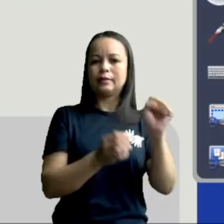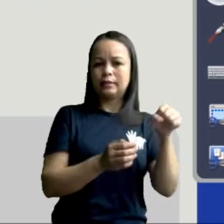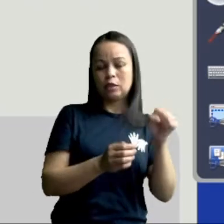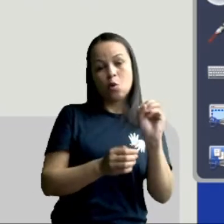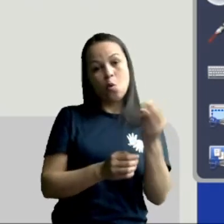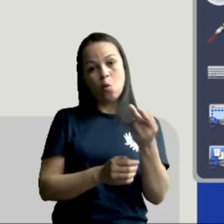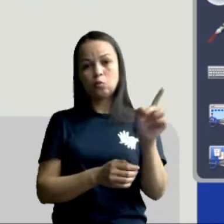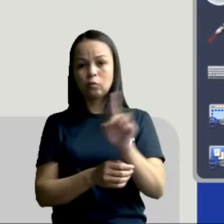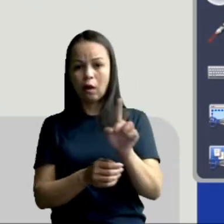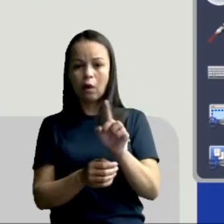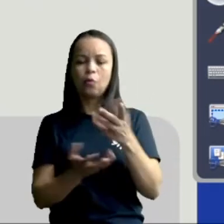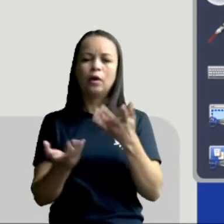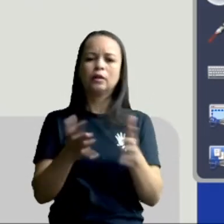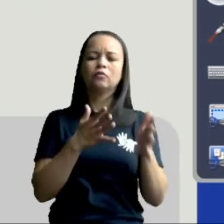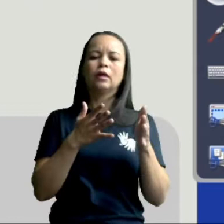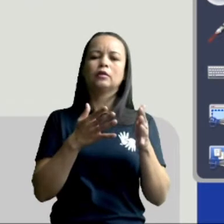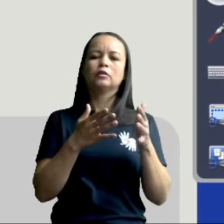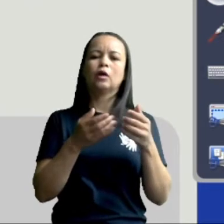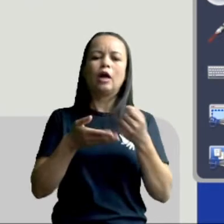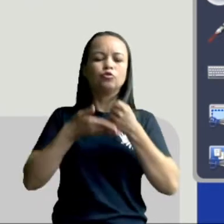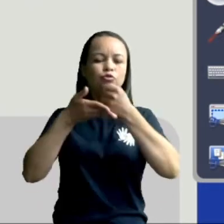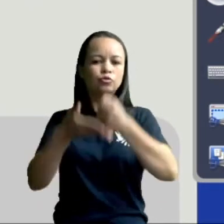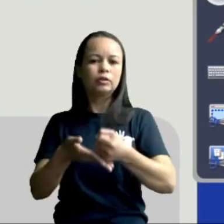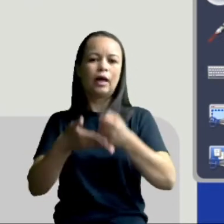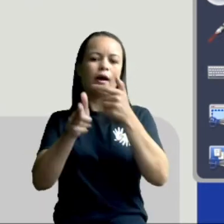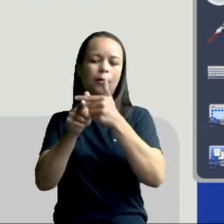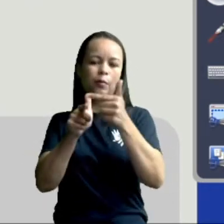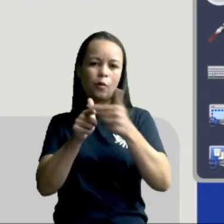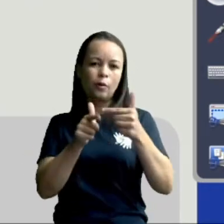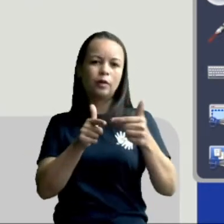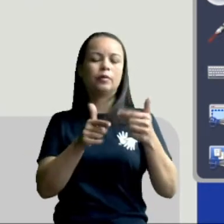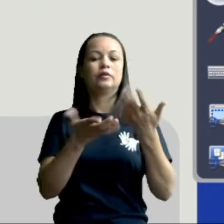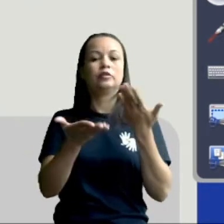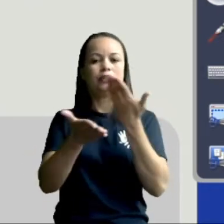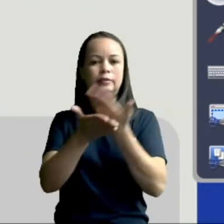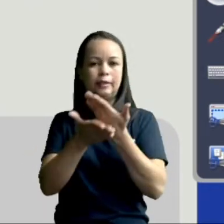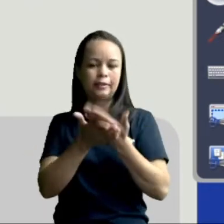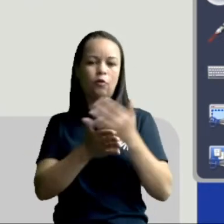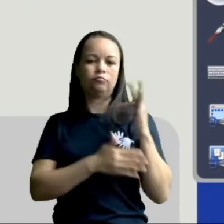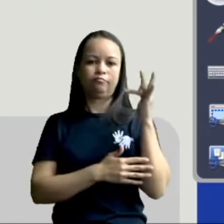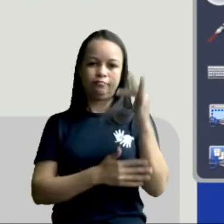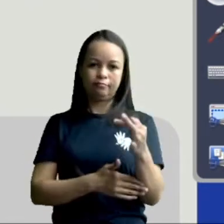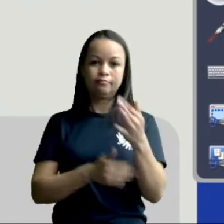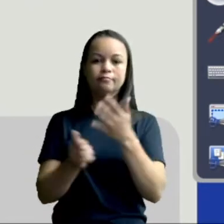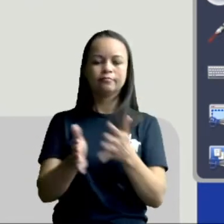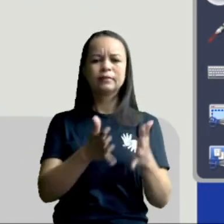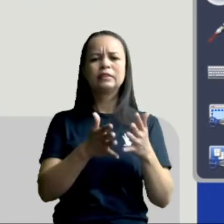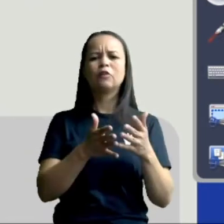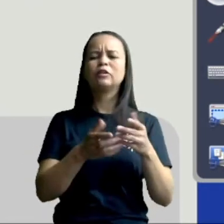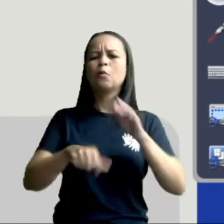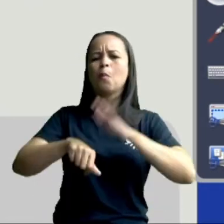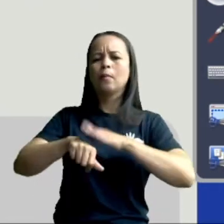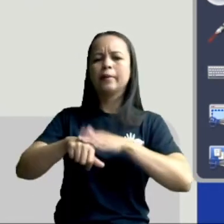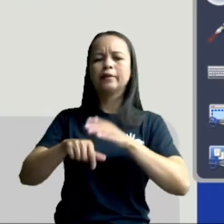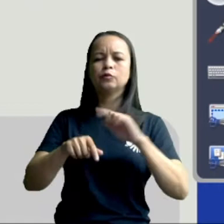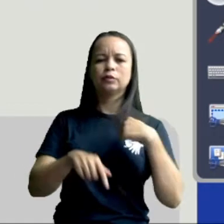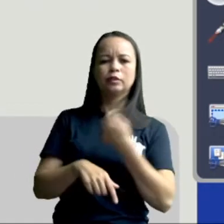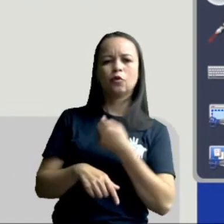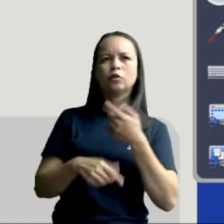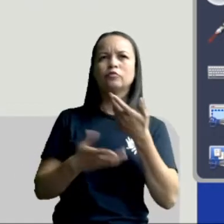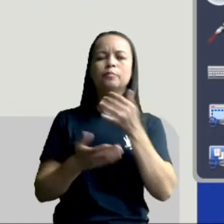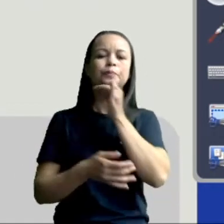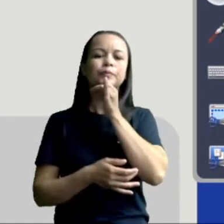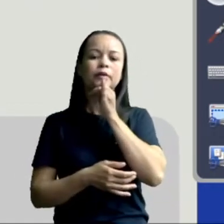dar suporte a problemas que surgirão nas aulas futuras, tá? Então, vai chegar um momento que a gente vai,